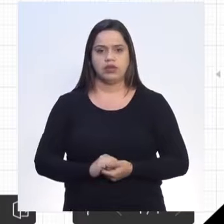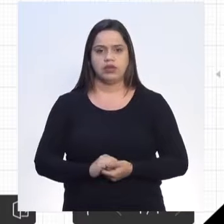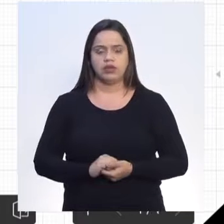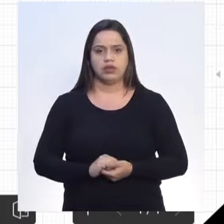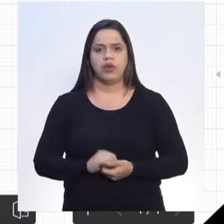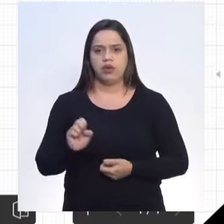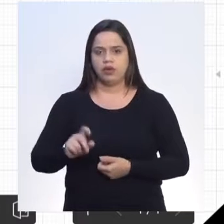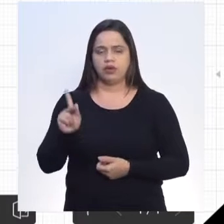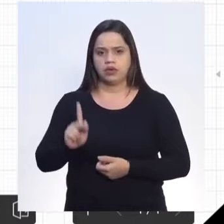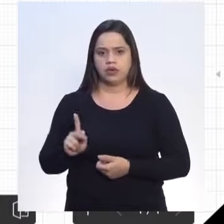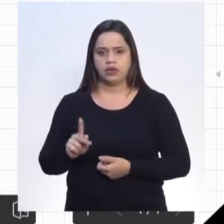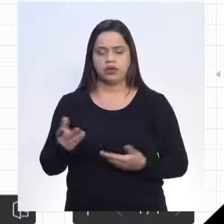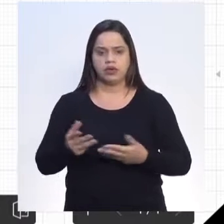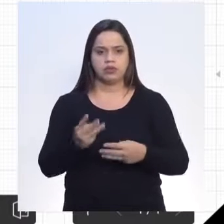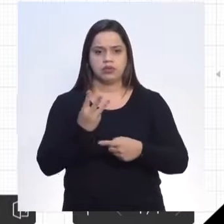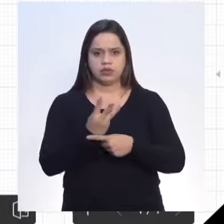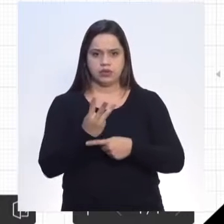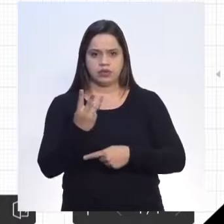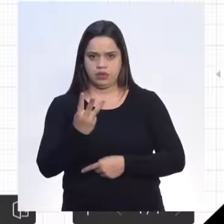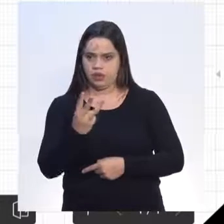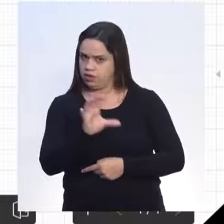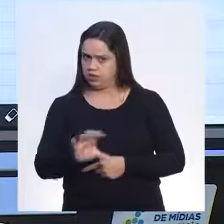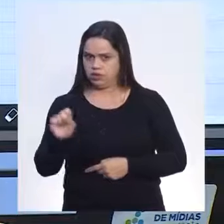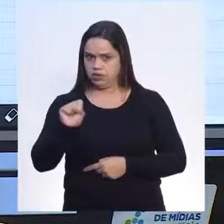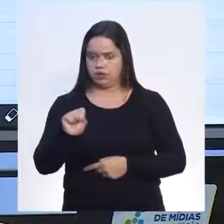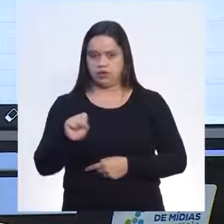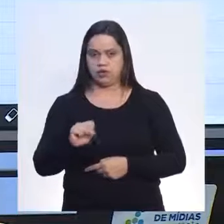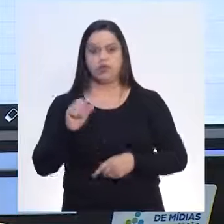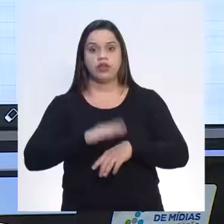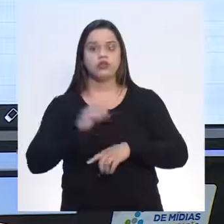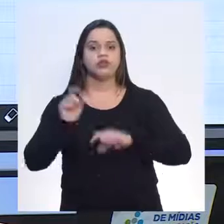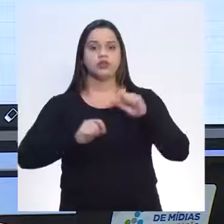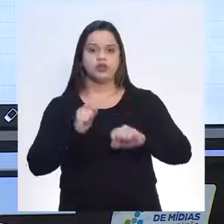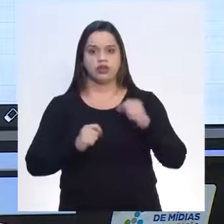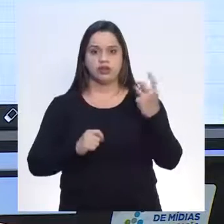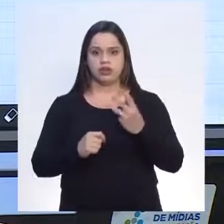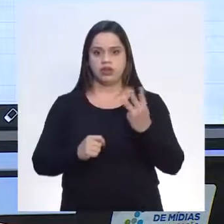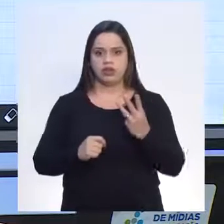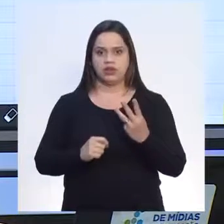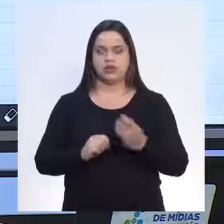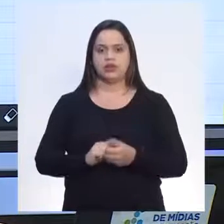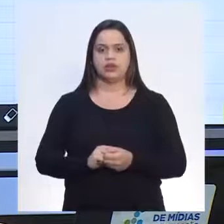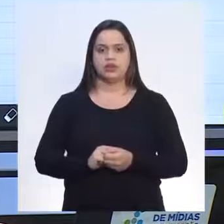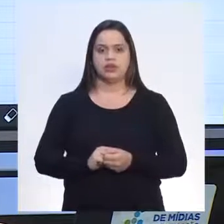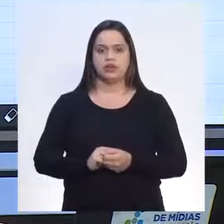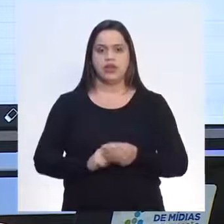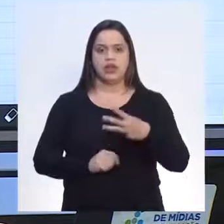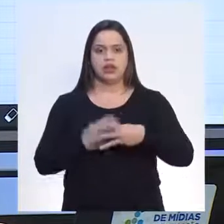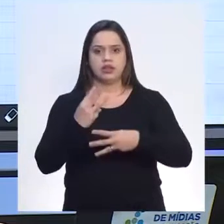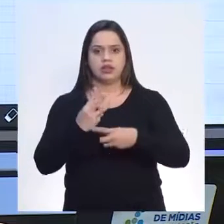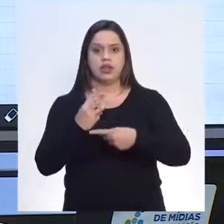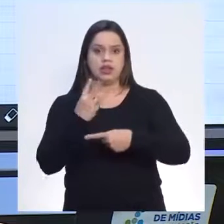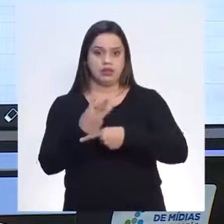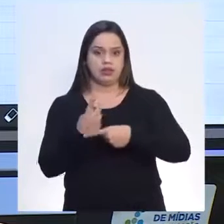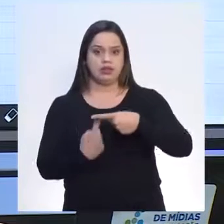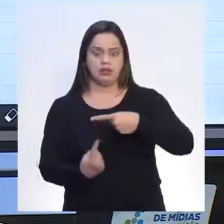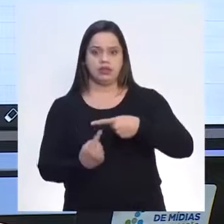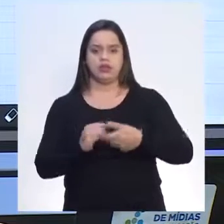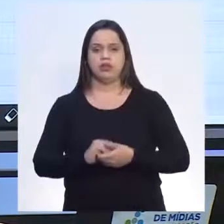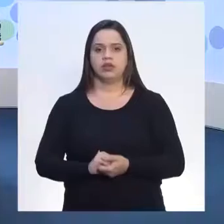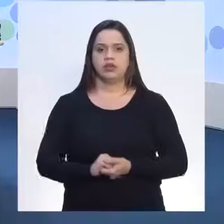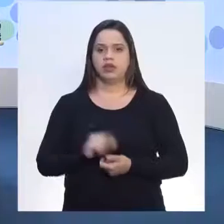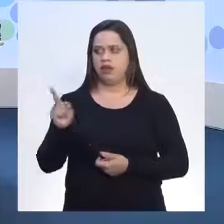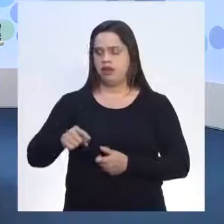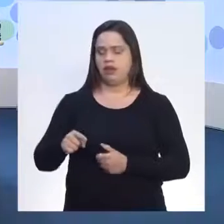Pode. Beleza, o 3 é inteiro, né? Perfeito. O que eu faço com o 3? Então ele é sobre 1. Não é isso, né? A regrinha? É